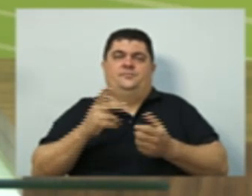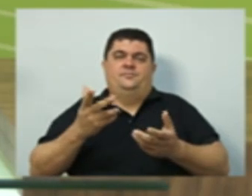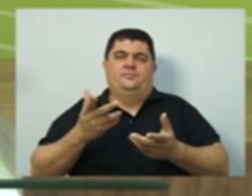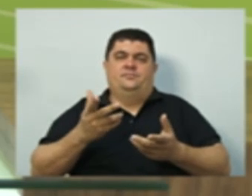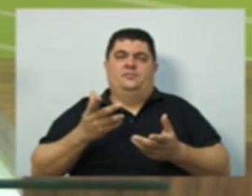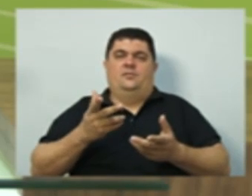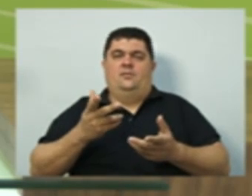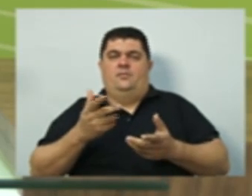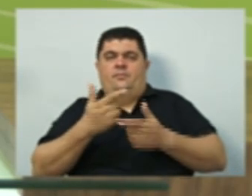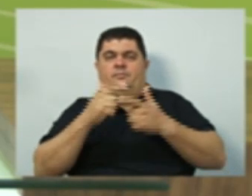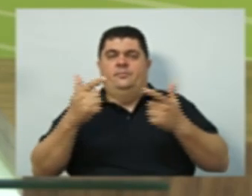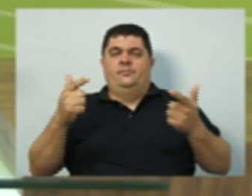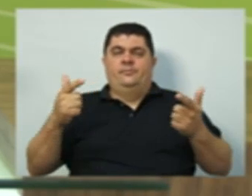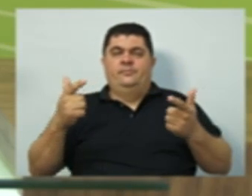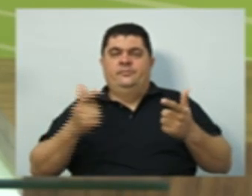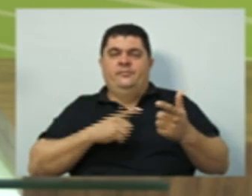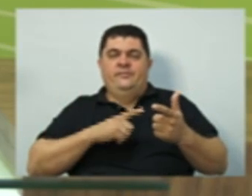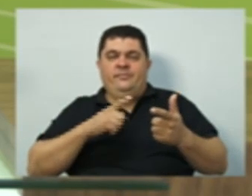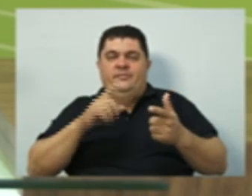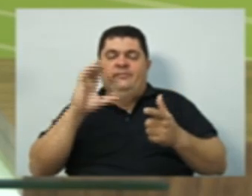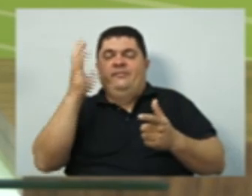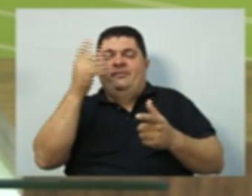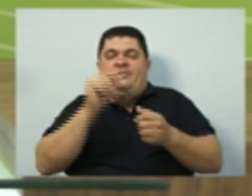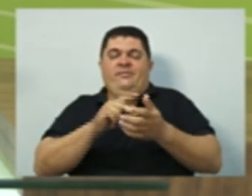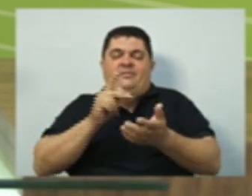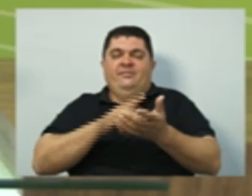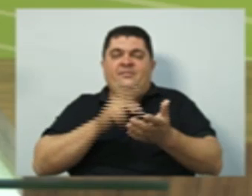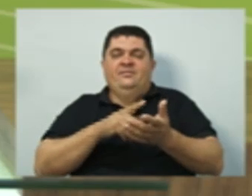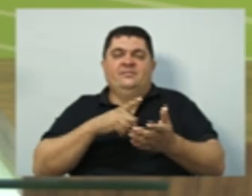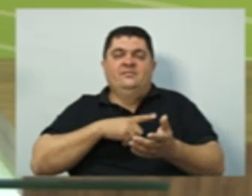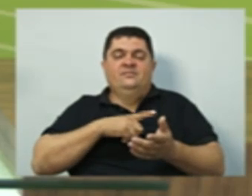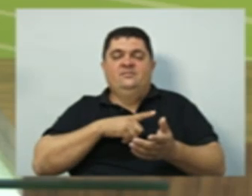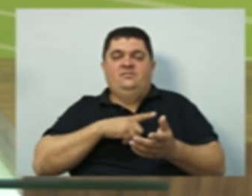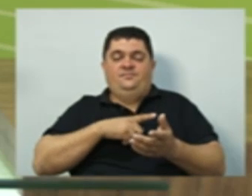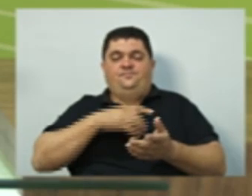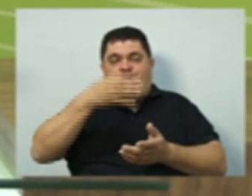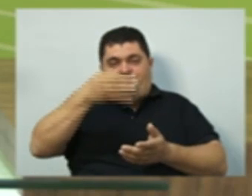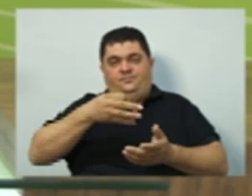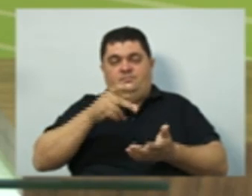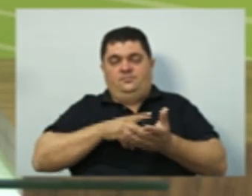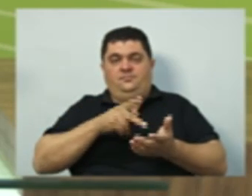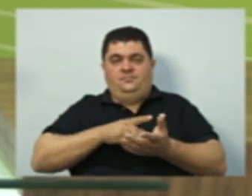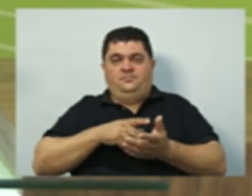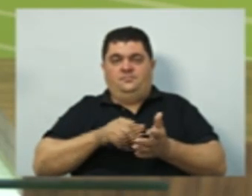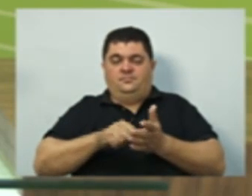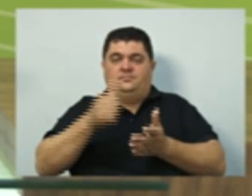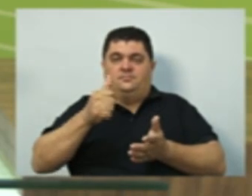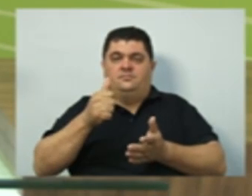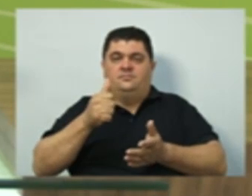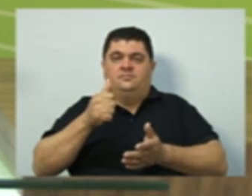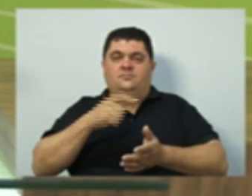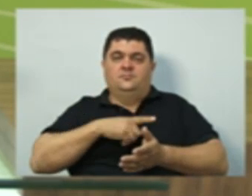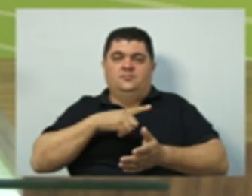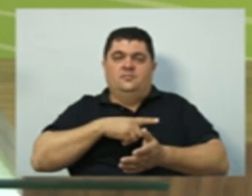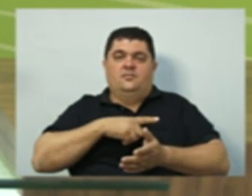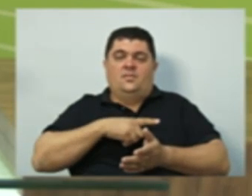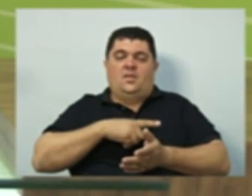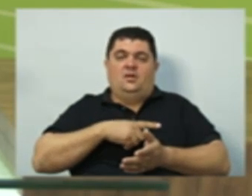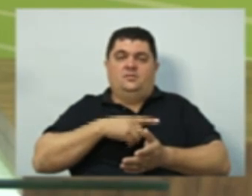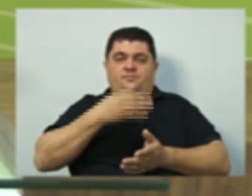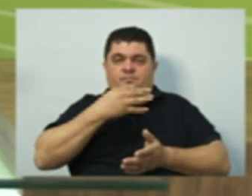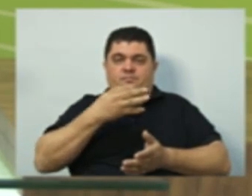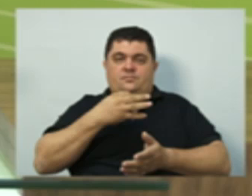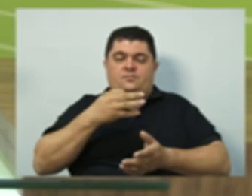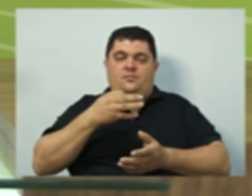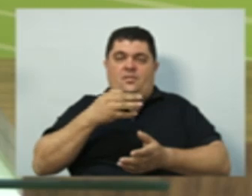situações sem realmente se darem conta do que está acontecendo com elas. E é justamente esse primeiro ponto que nós estamos nos propondo a refletir